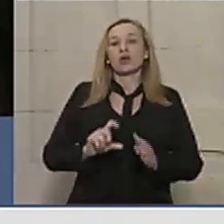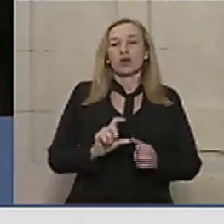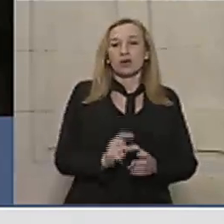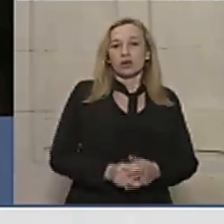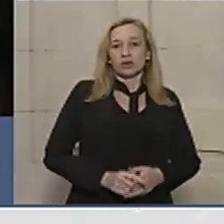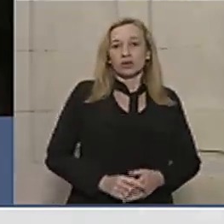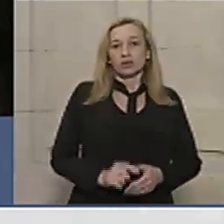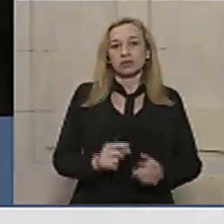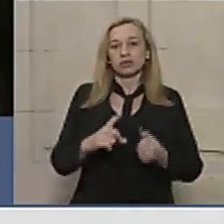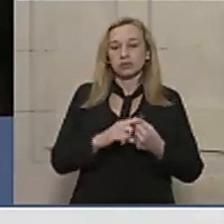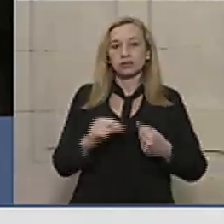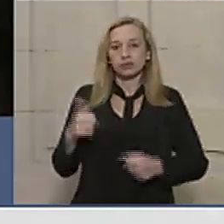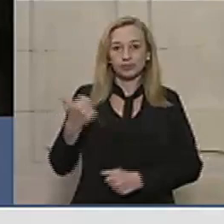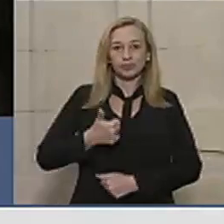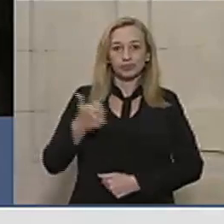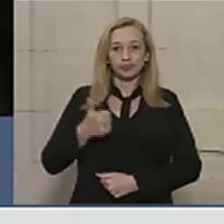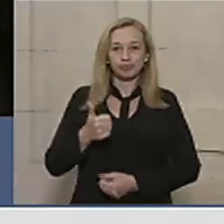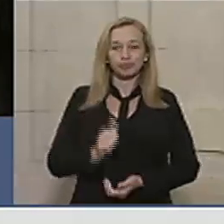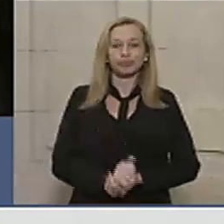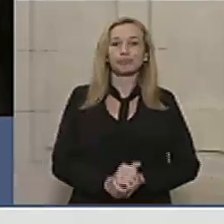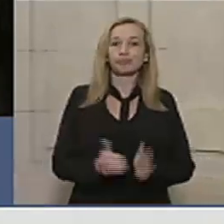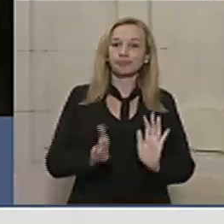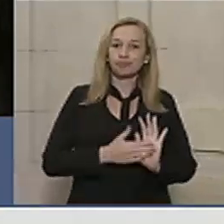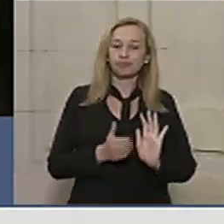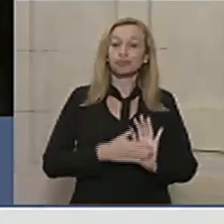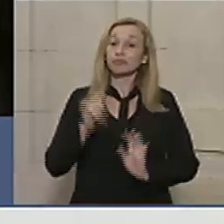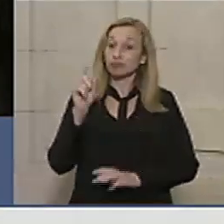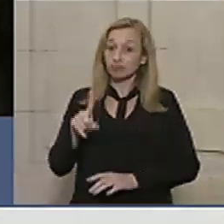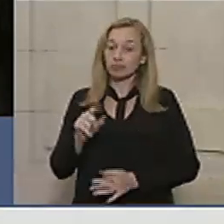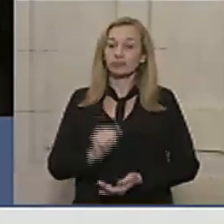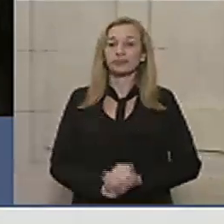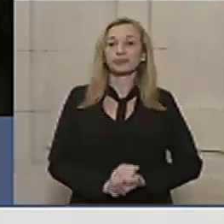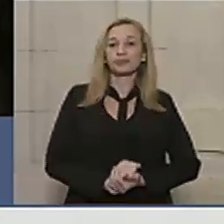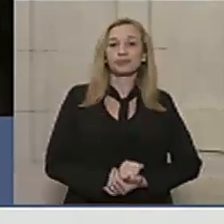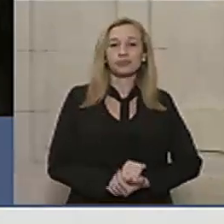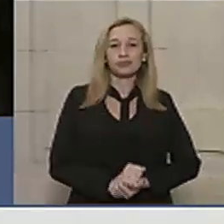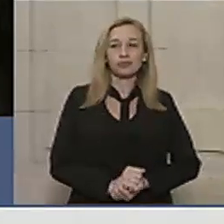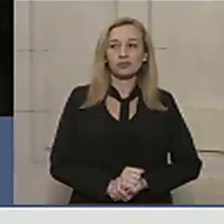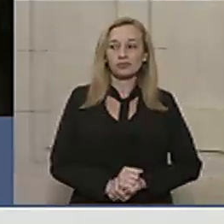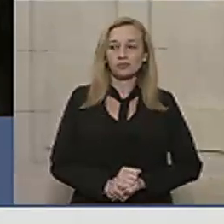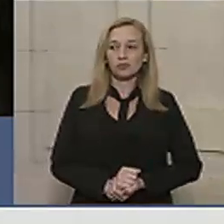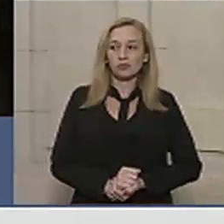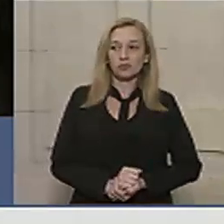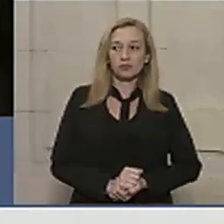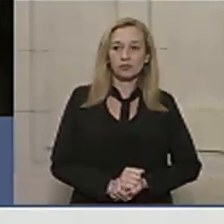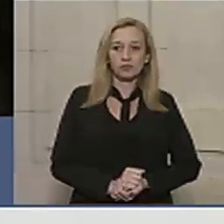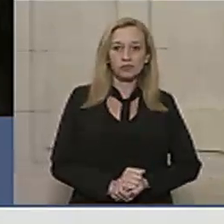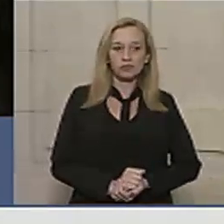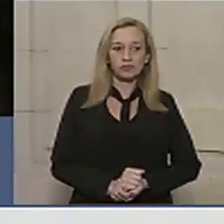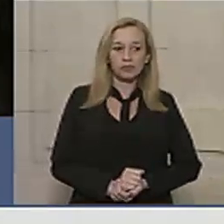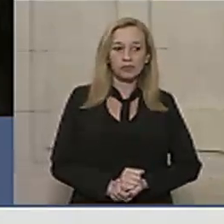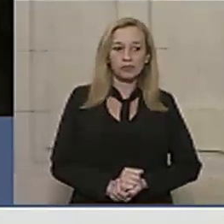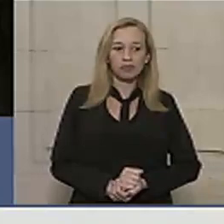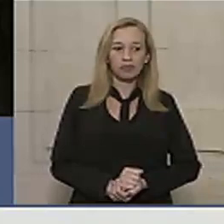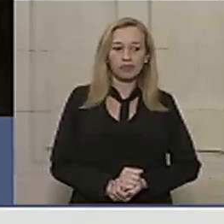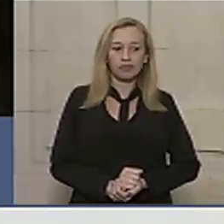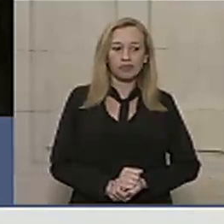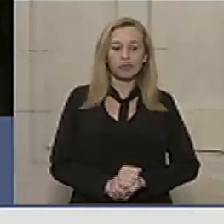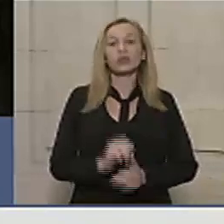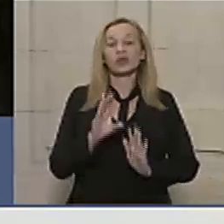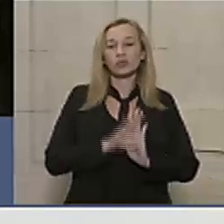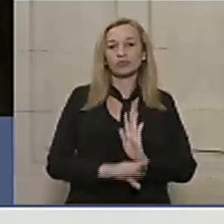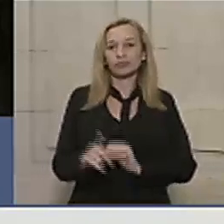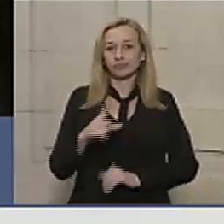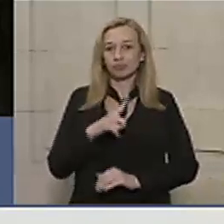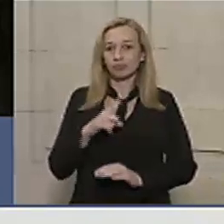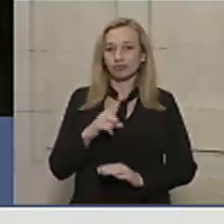A proposta é a seguinte, e aí a emenda passa a ter a seguinte